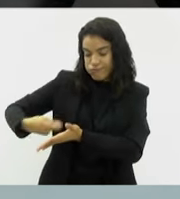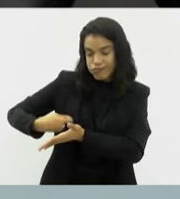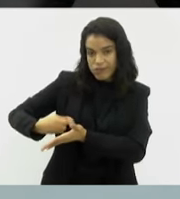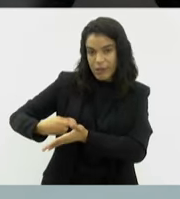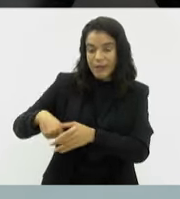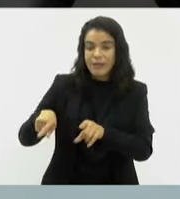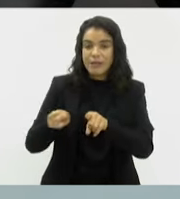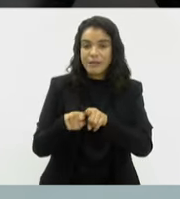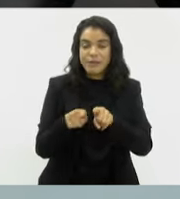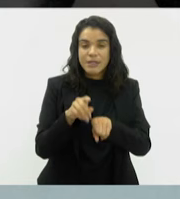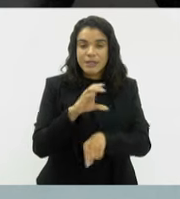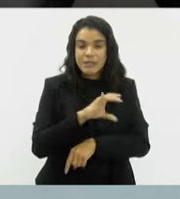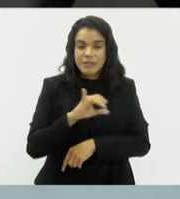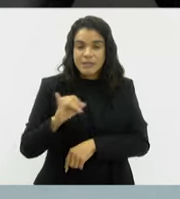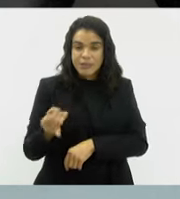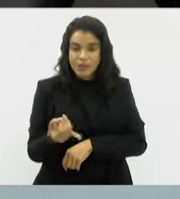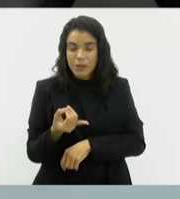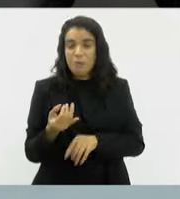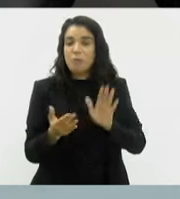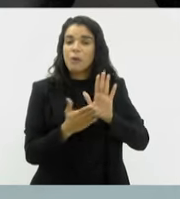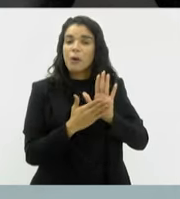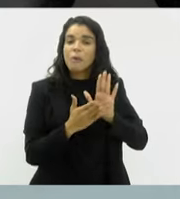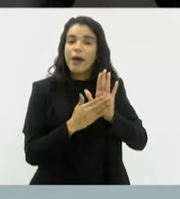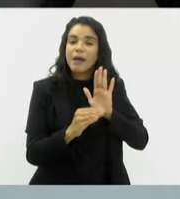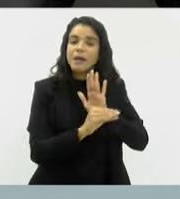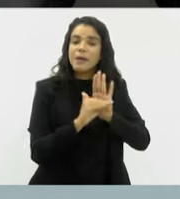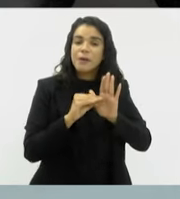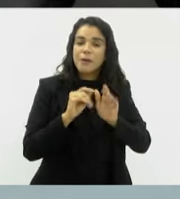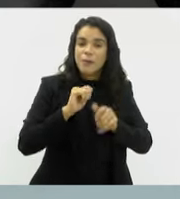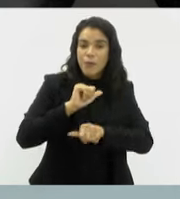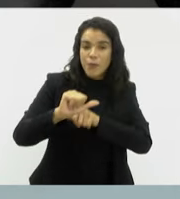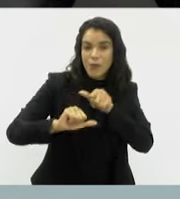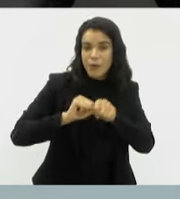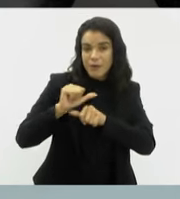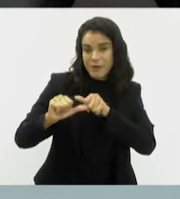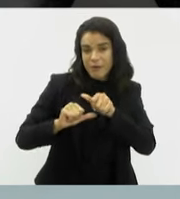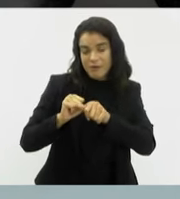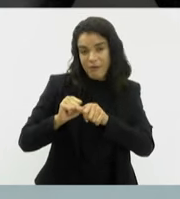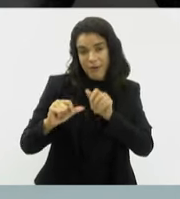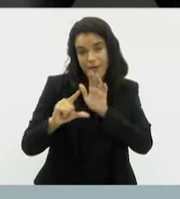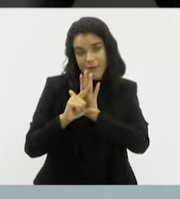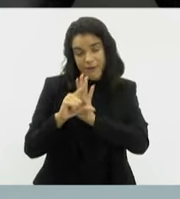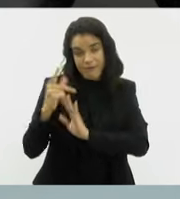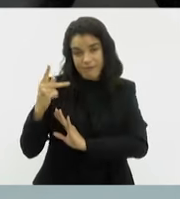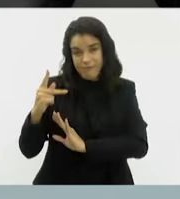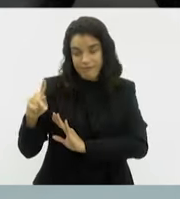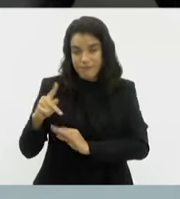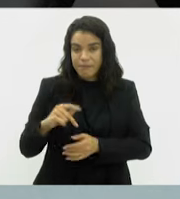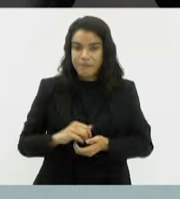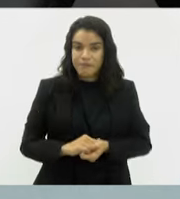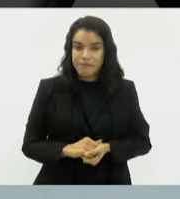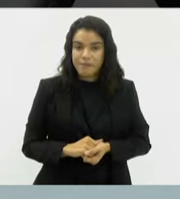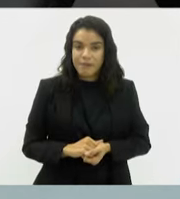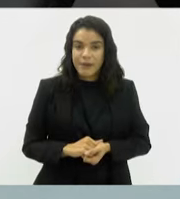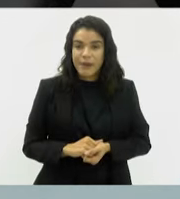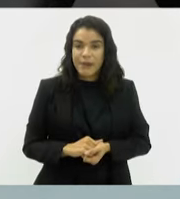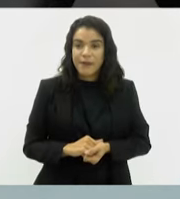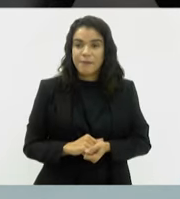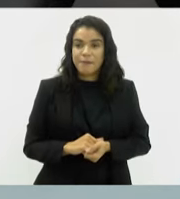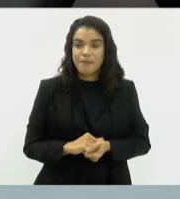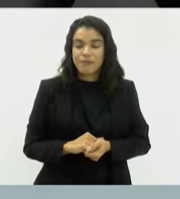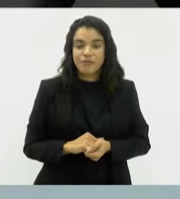inclusive a CCJ, poderão propor emenda modificando a lei dele. E não trava o